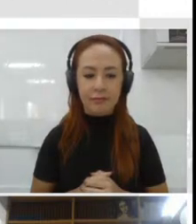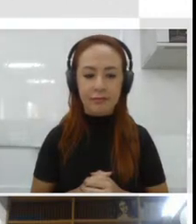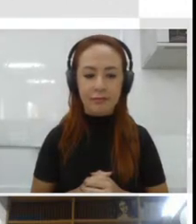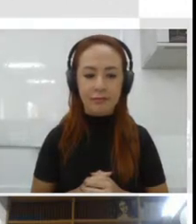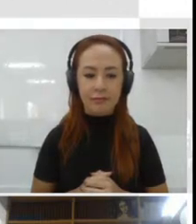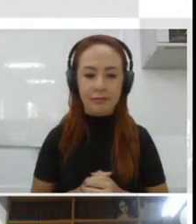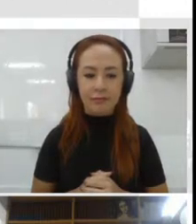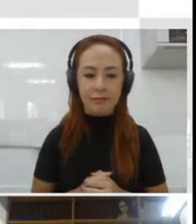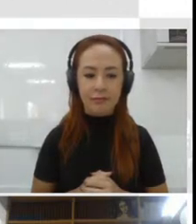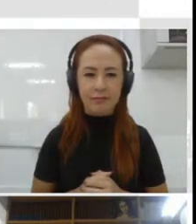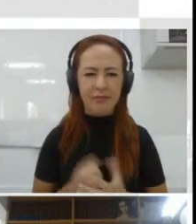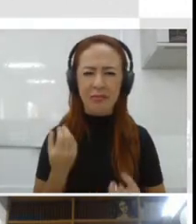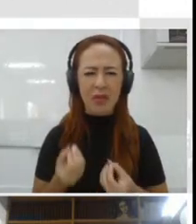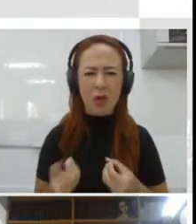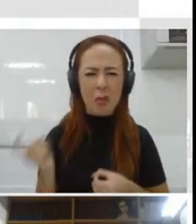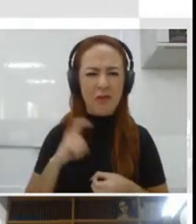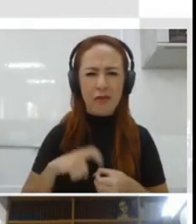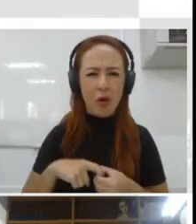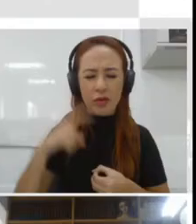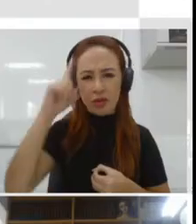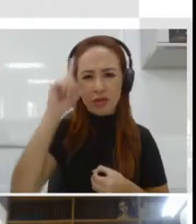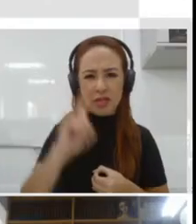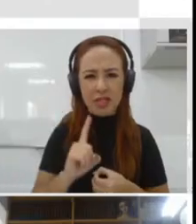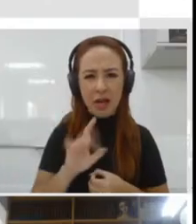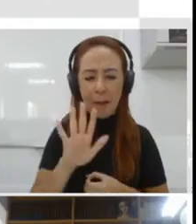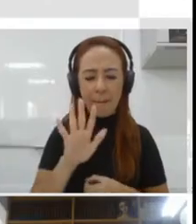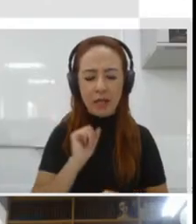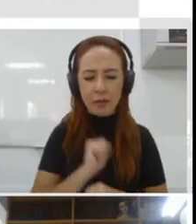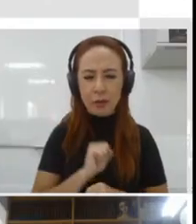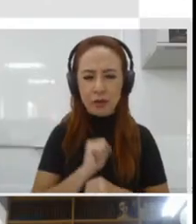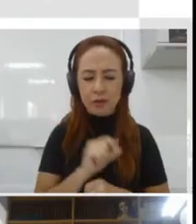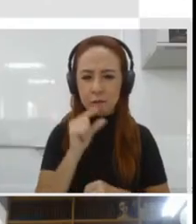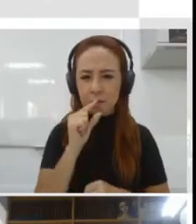Eu não sei como eu faço para tirar isso aqui, eu acho que tem que fazer...